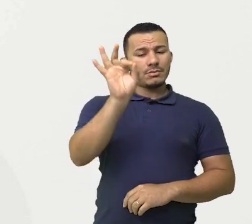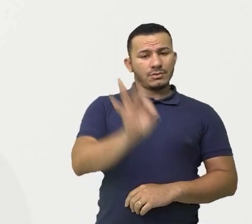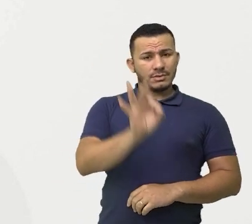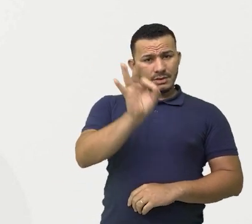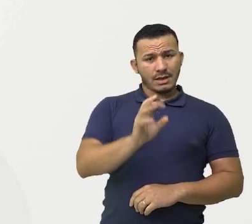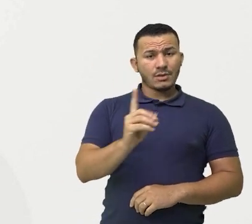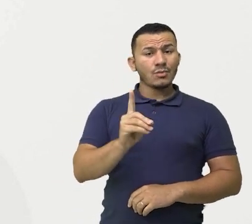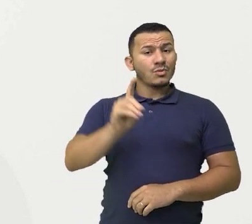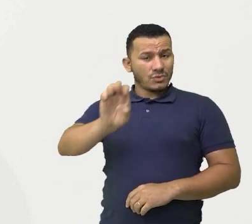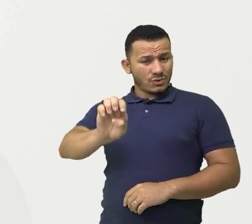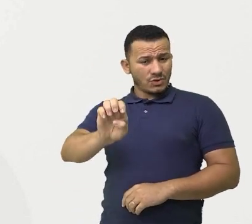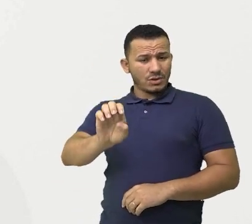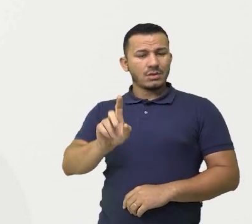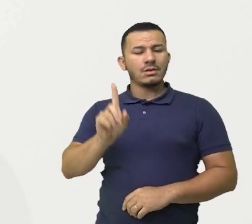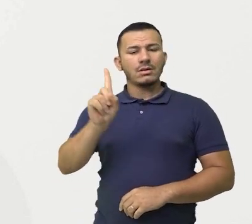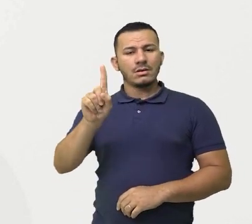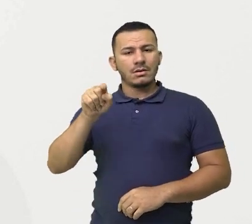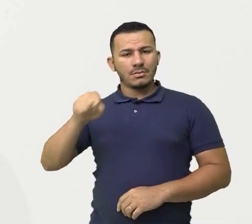40% de